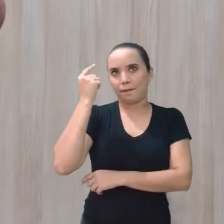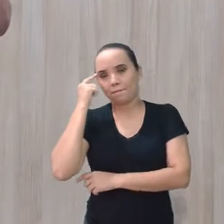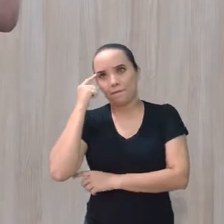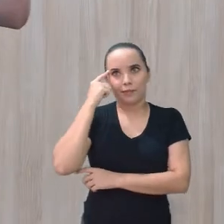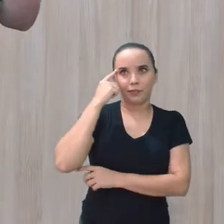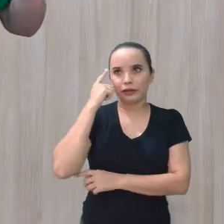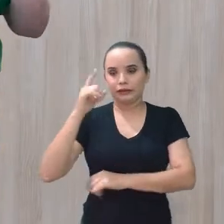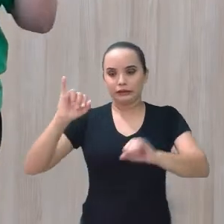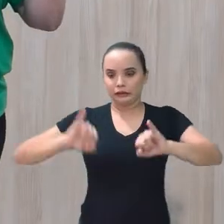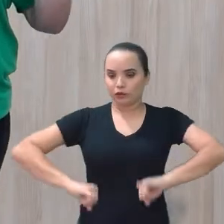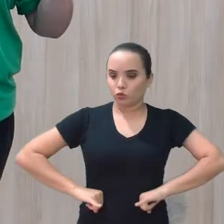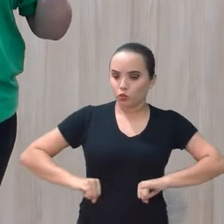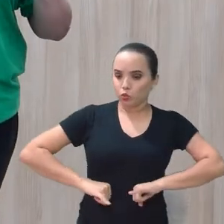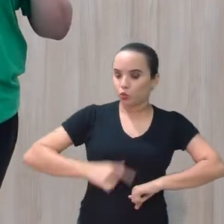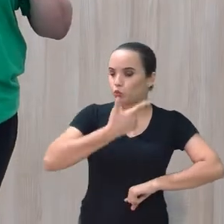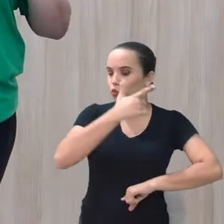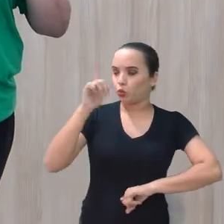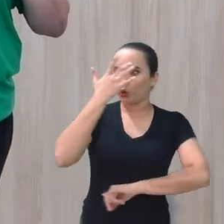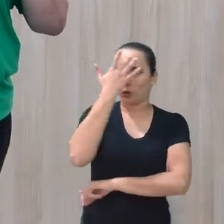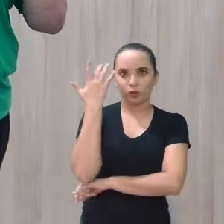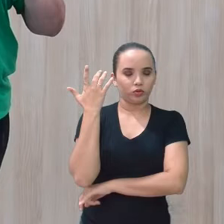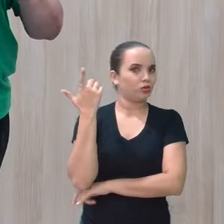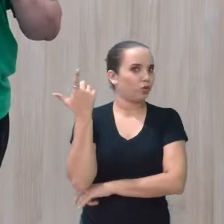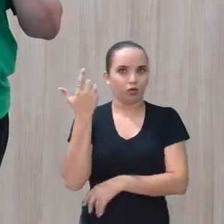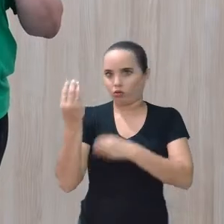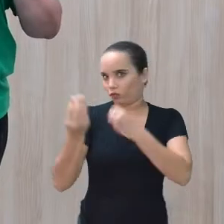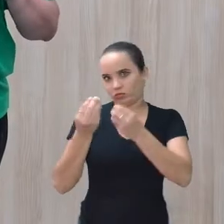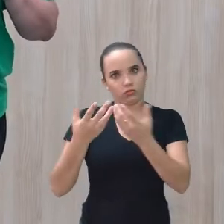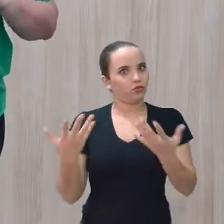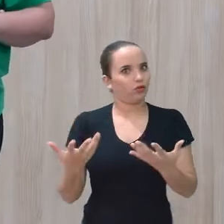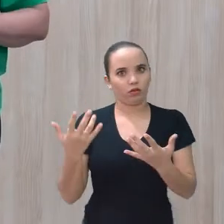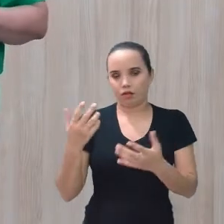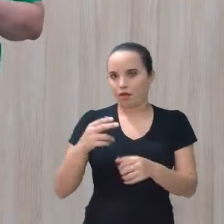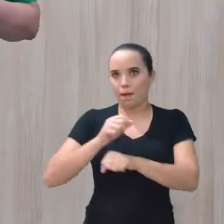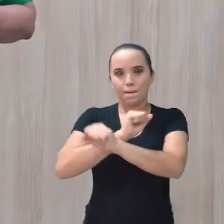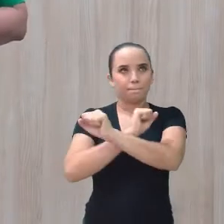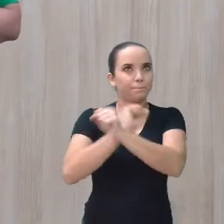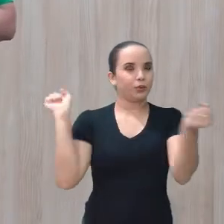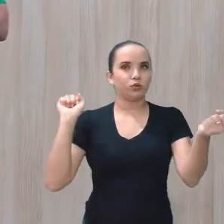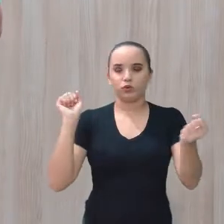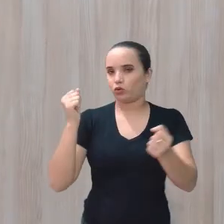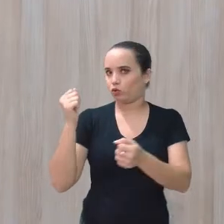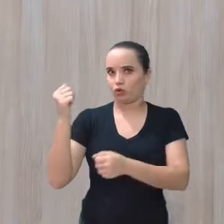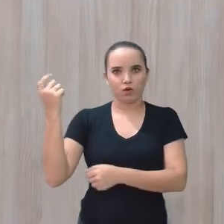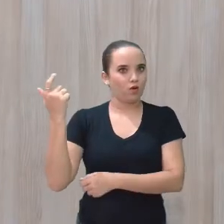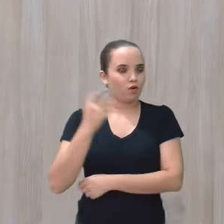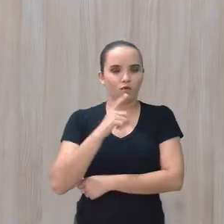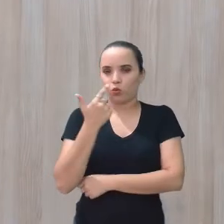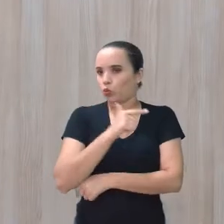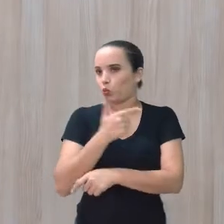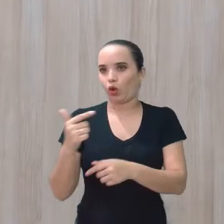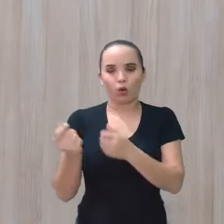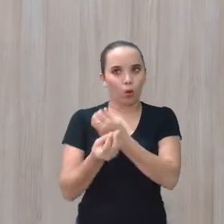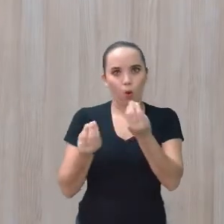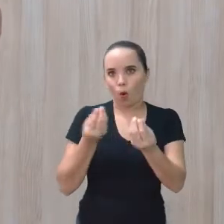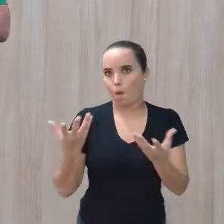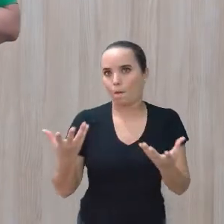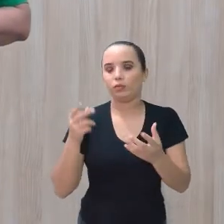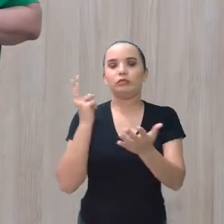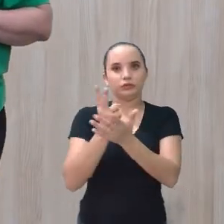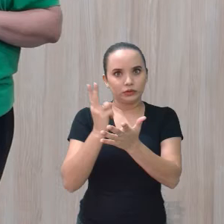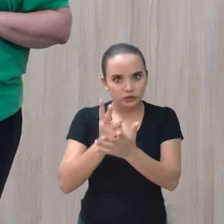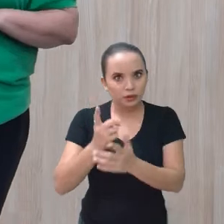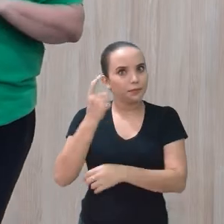E essas manchetes, né, têm estado o tempo todo invadindo os jornais, não é? E aí